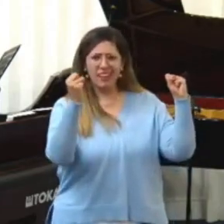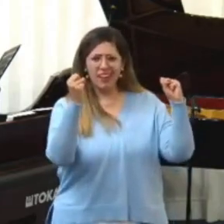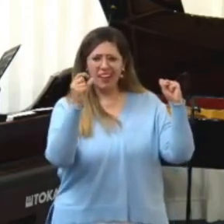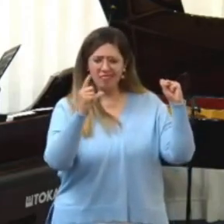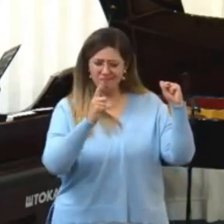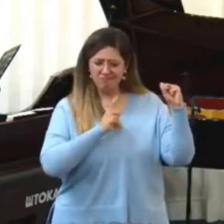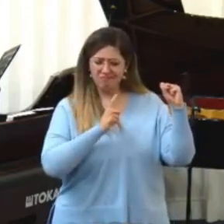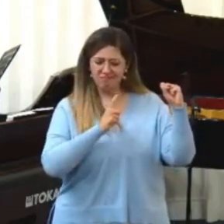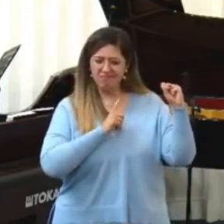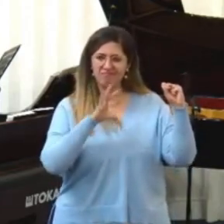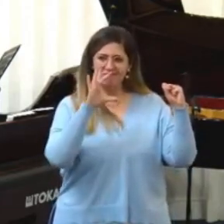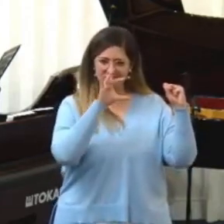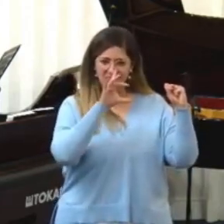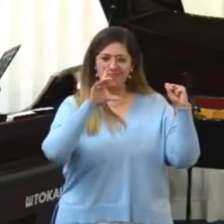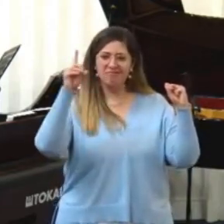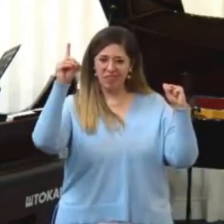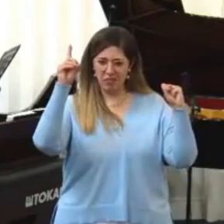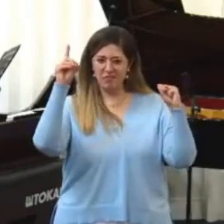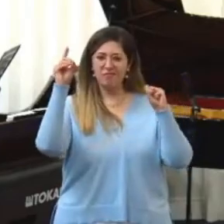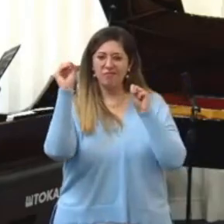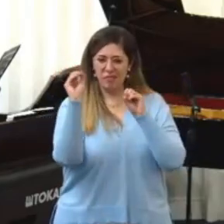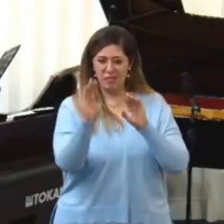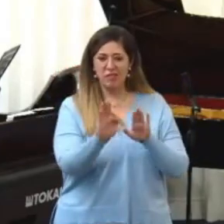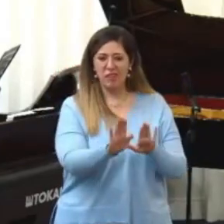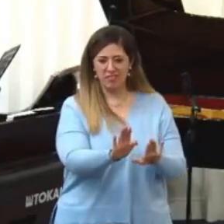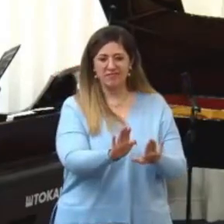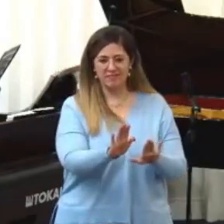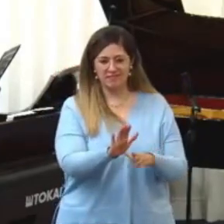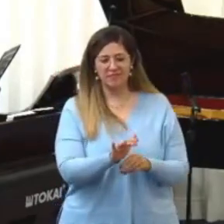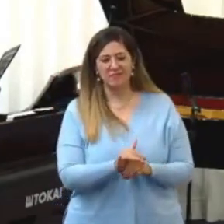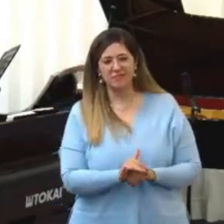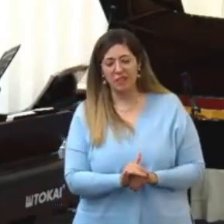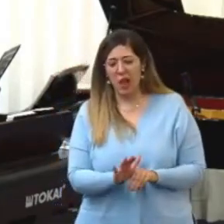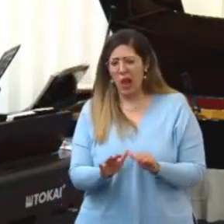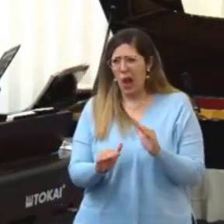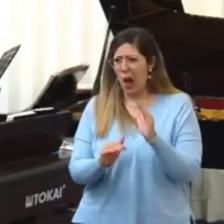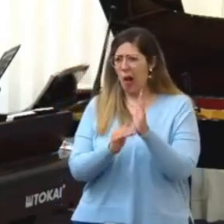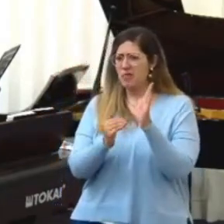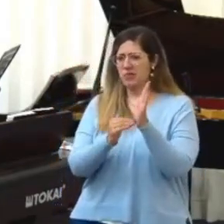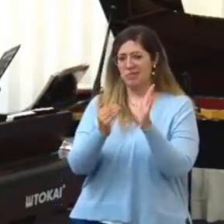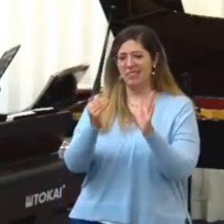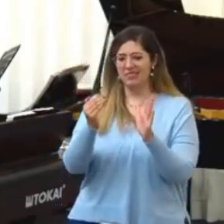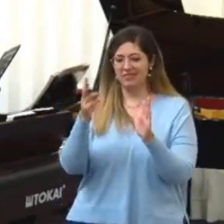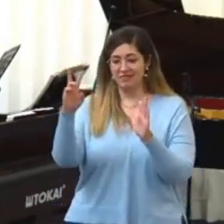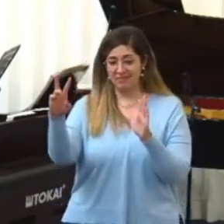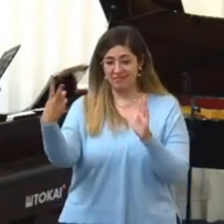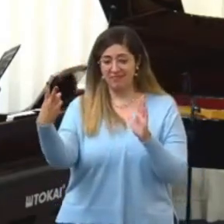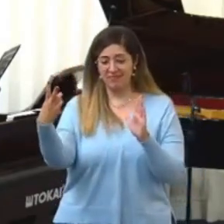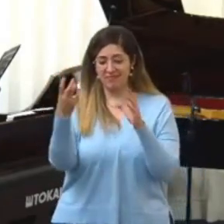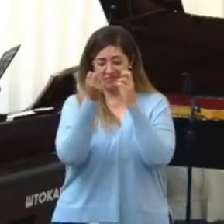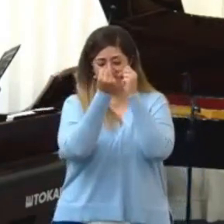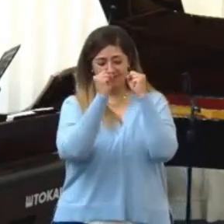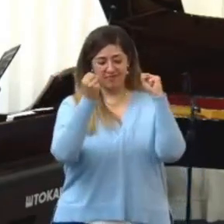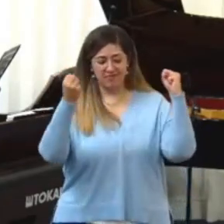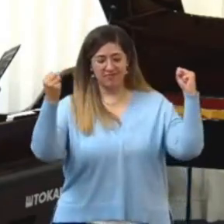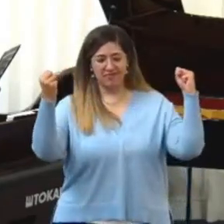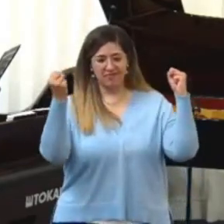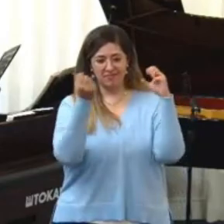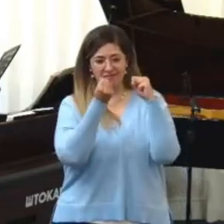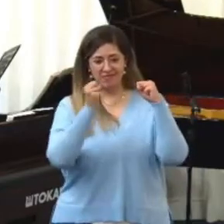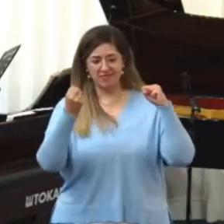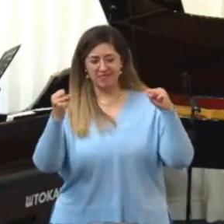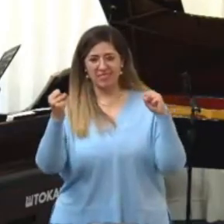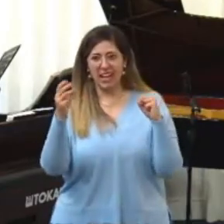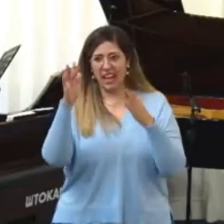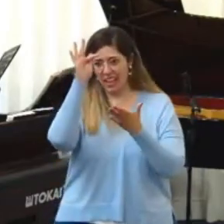tinha um Deus por ele. Foi a última visão que os filisteus tiveram de Sansão